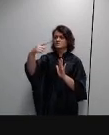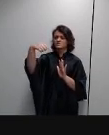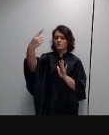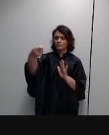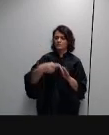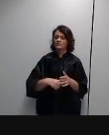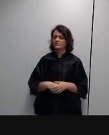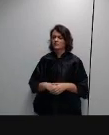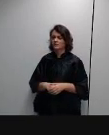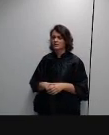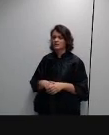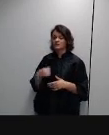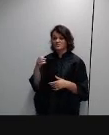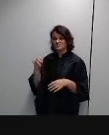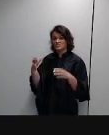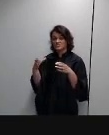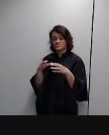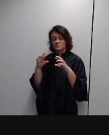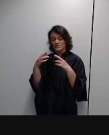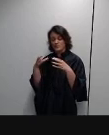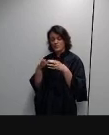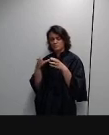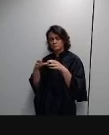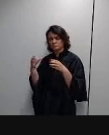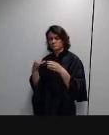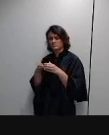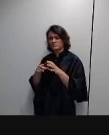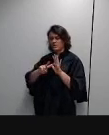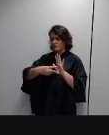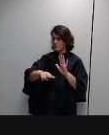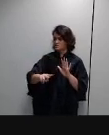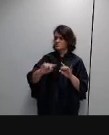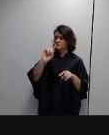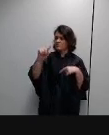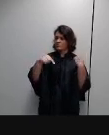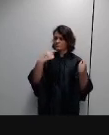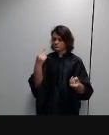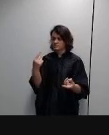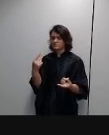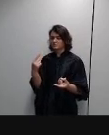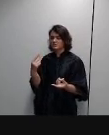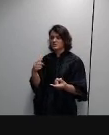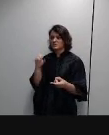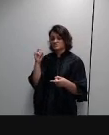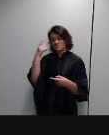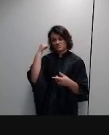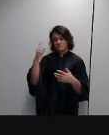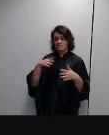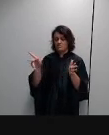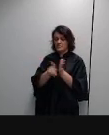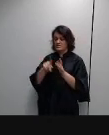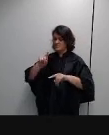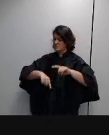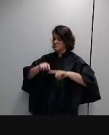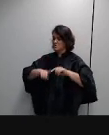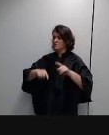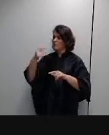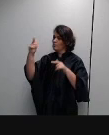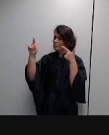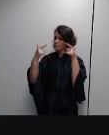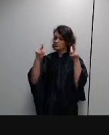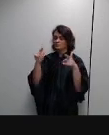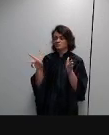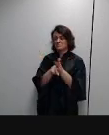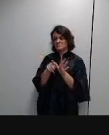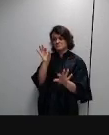faz a segunda turma os desdobramentos uns se nós entendemos que a receita patrimonial é outra coisa é outro regime jurídico